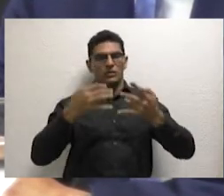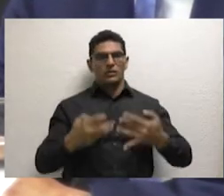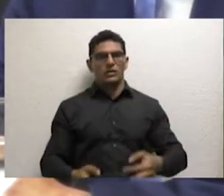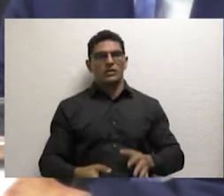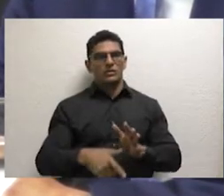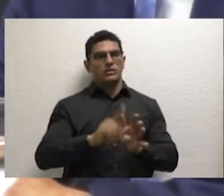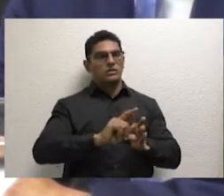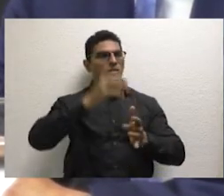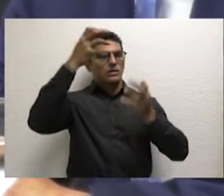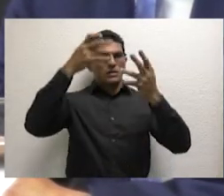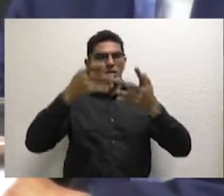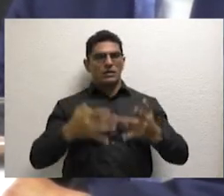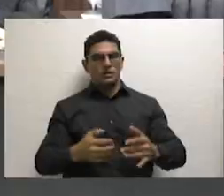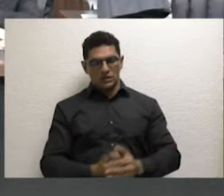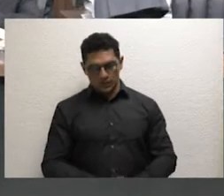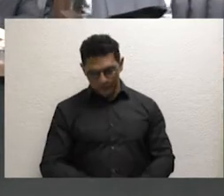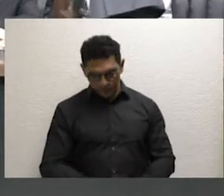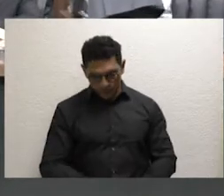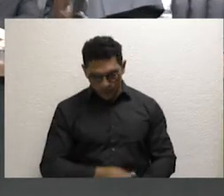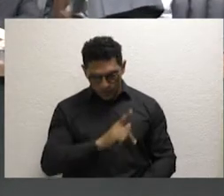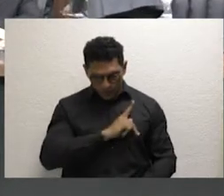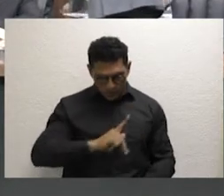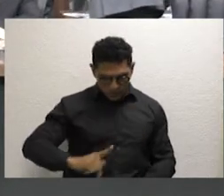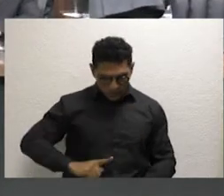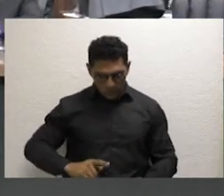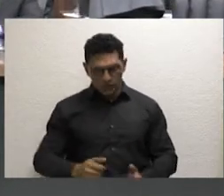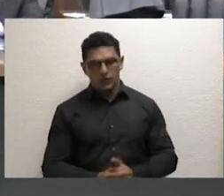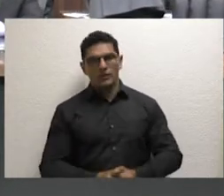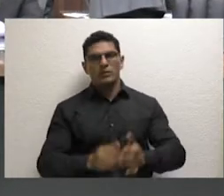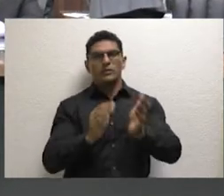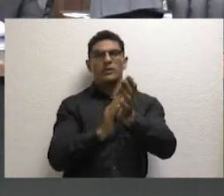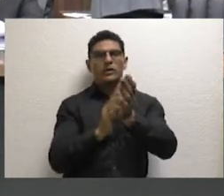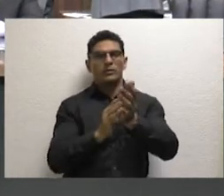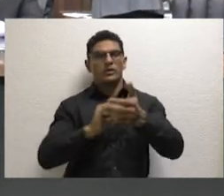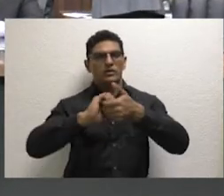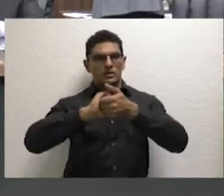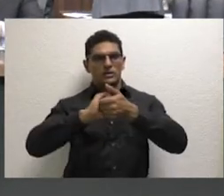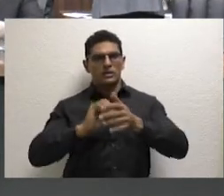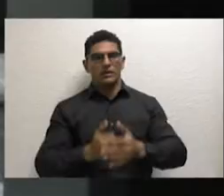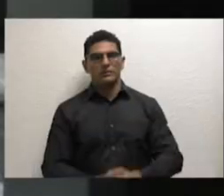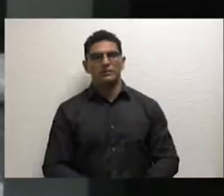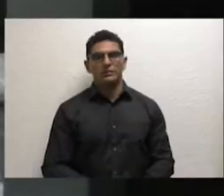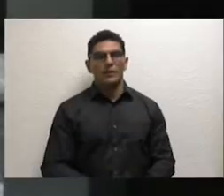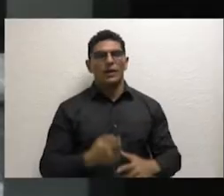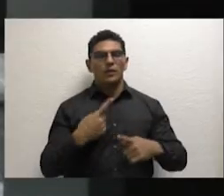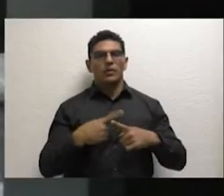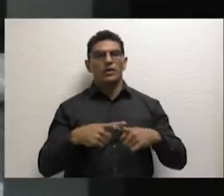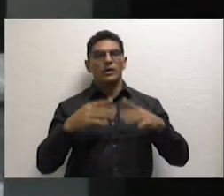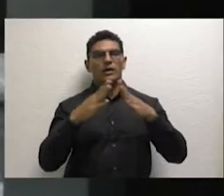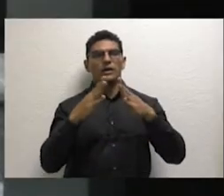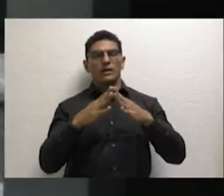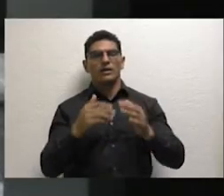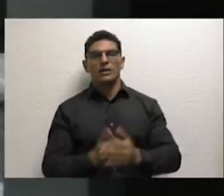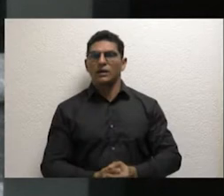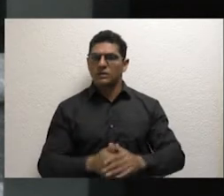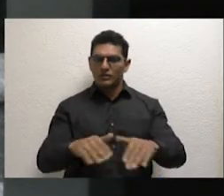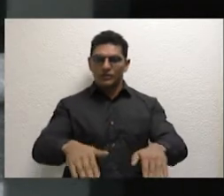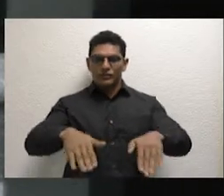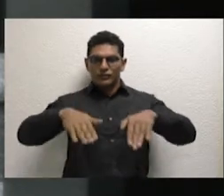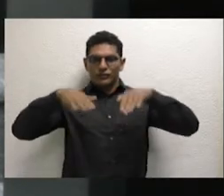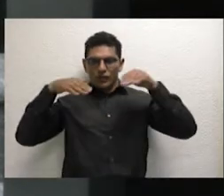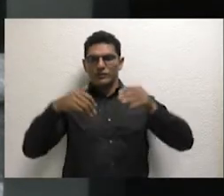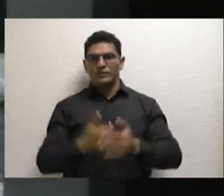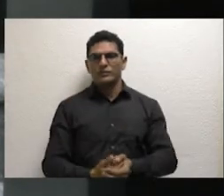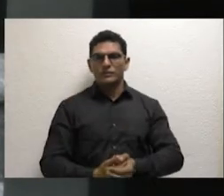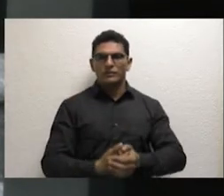anteriormente presidente primeiramente parabenizar vossa excelência porque a casa do povo é uma casa dinâmica